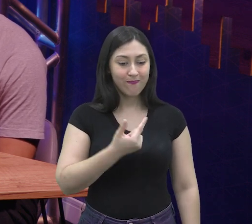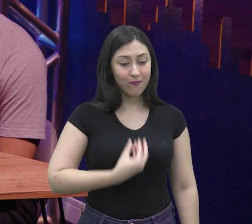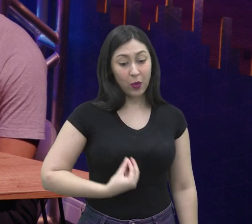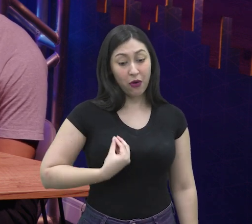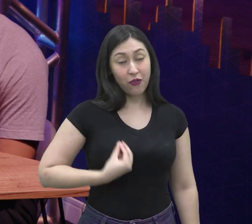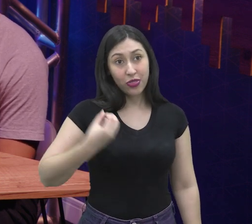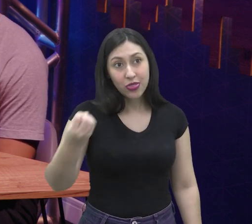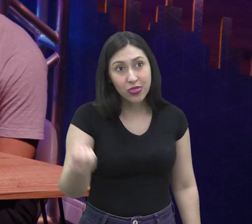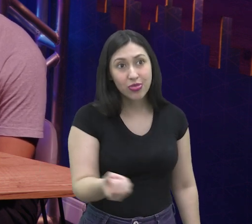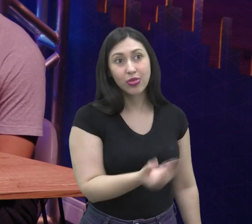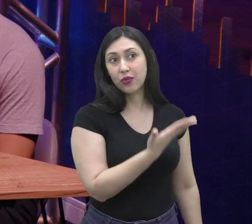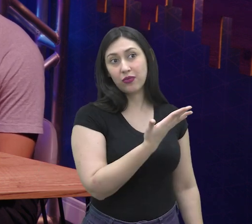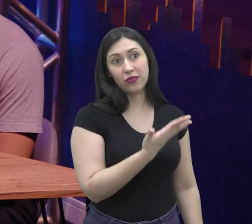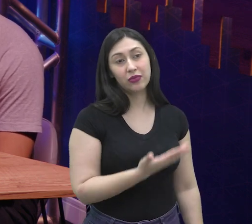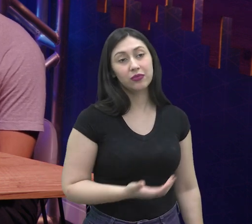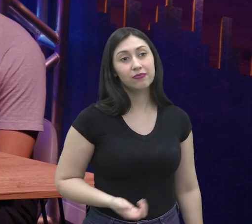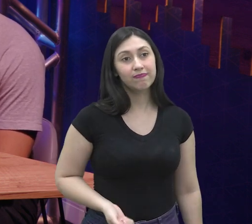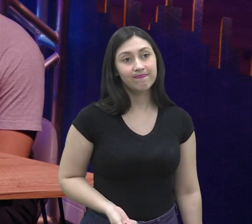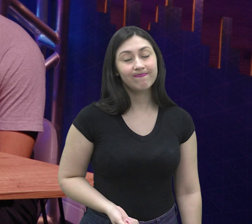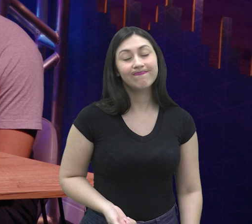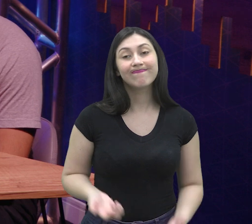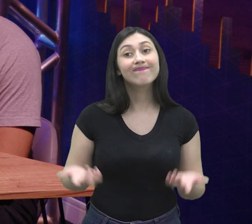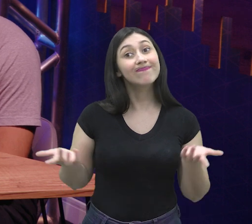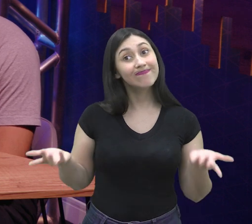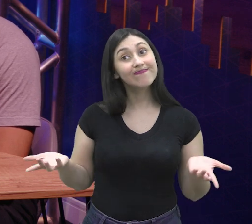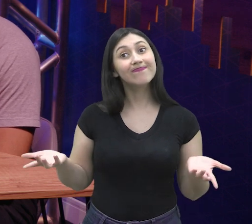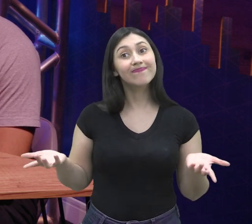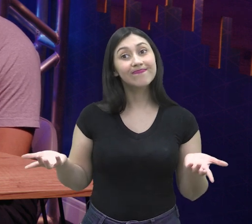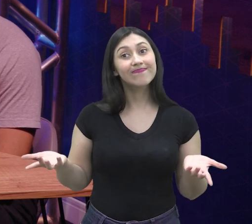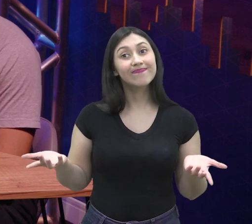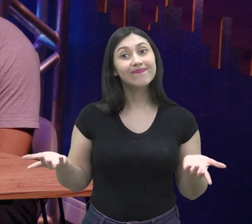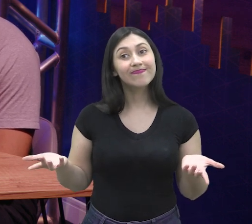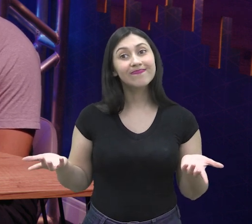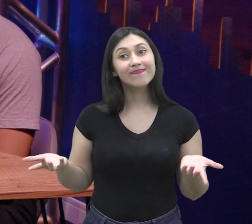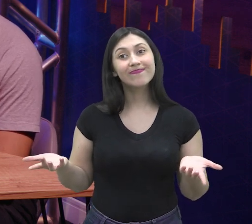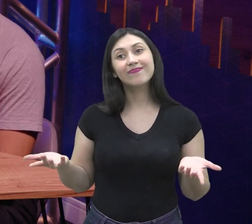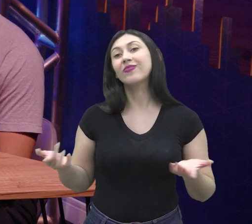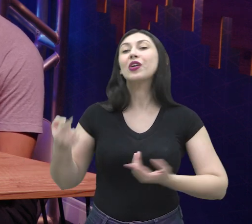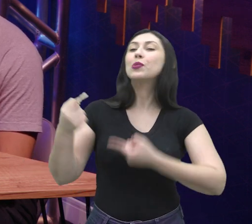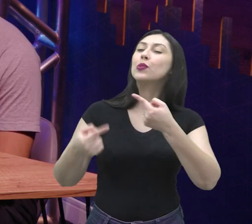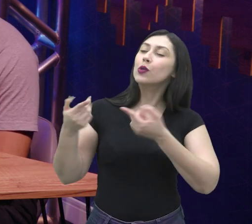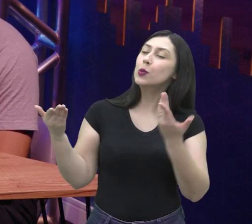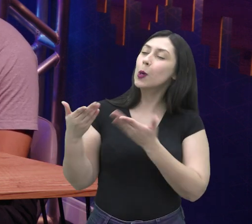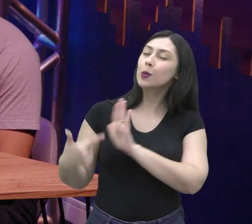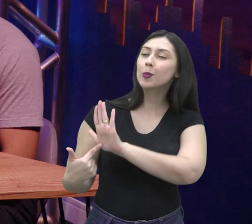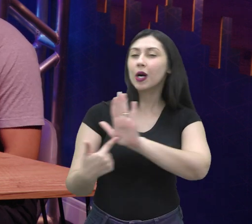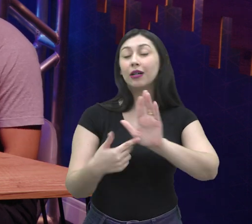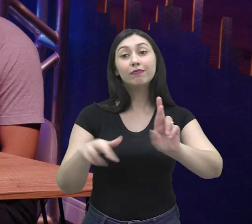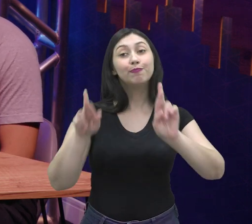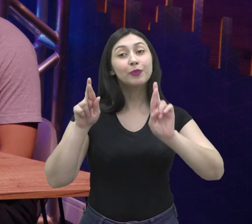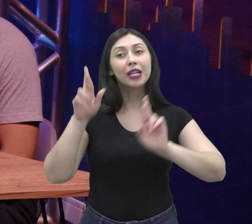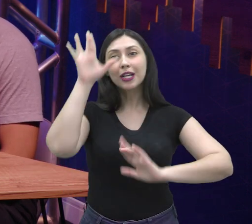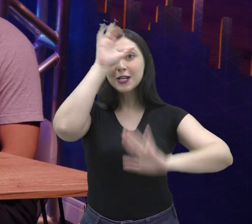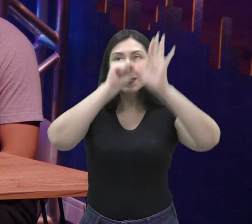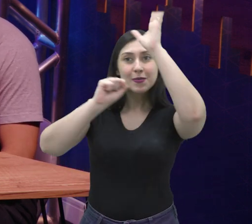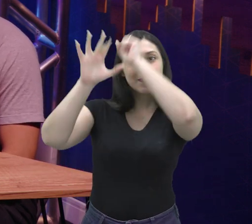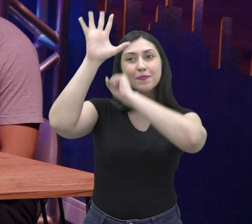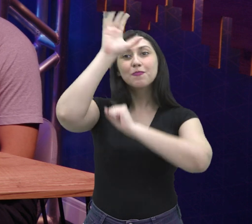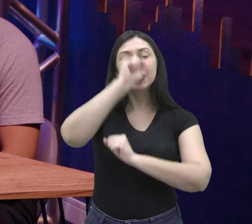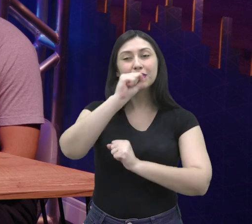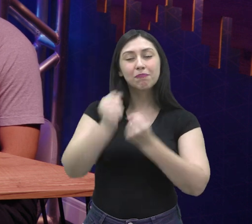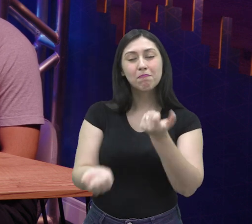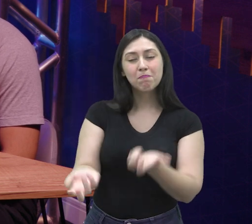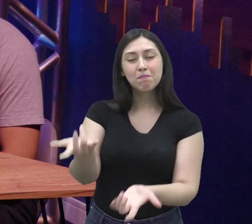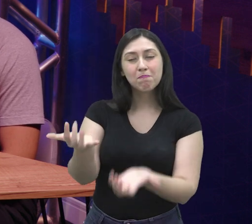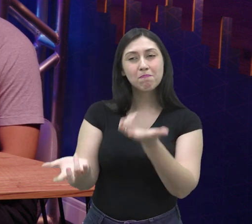queira reflorestar tudo de novo. É isso aí, galera. Essa é a discussão de hoje. Espero que vocês tenham aprendido sobre